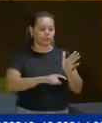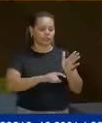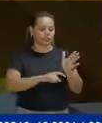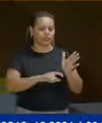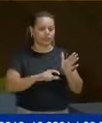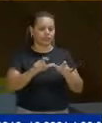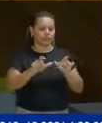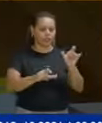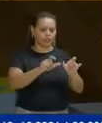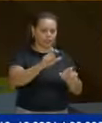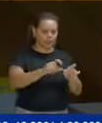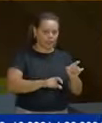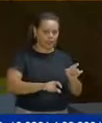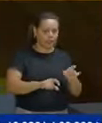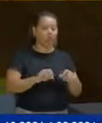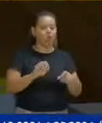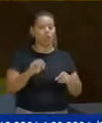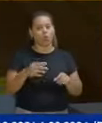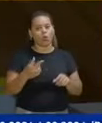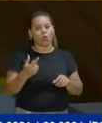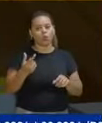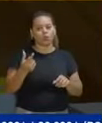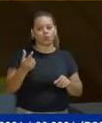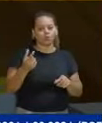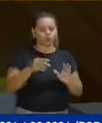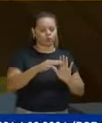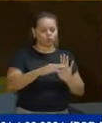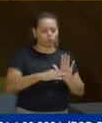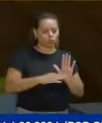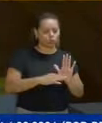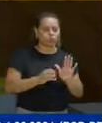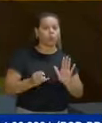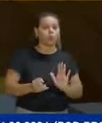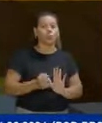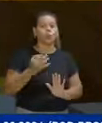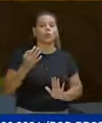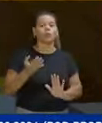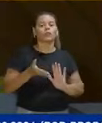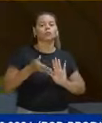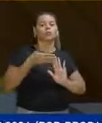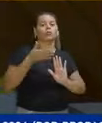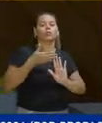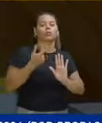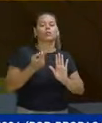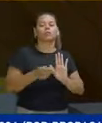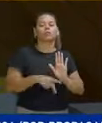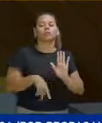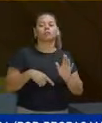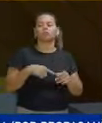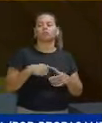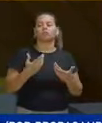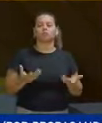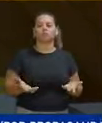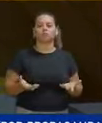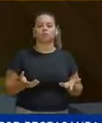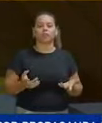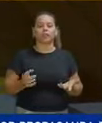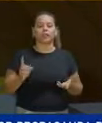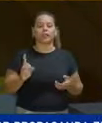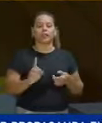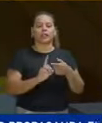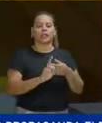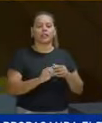qualidades pessoais e a enumeração de inúmeras propostas de campanha, fatos que se amoldam às permissões concedidas pelo